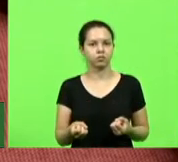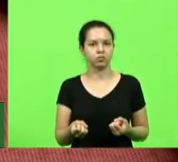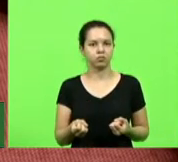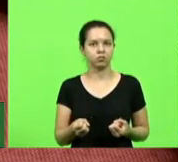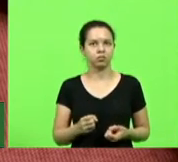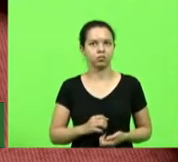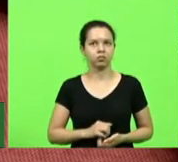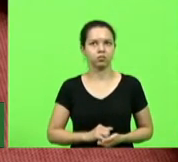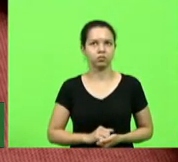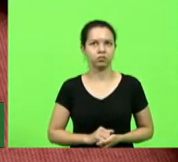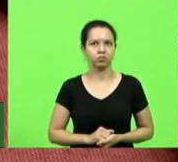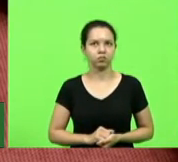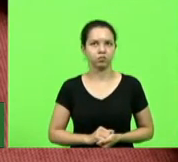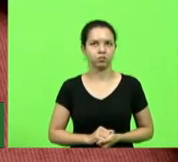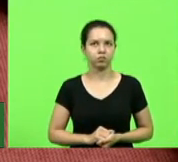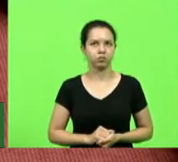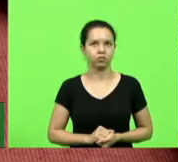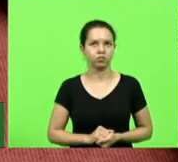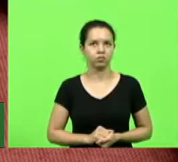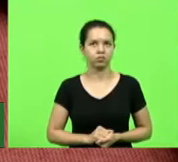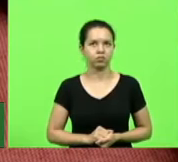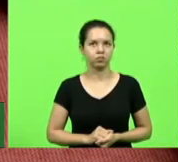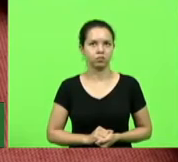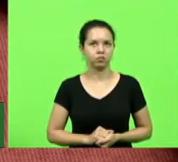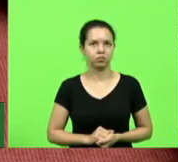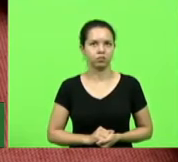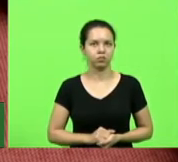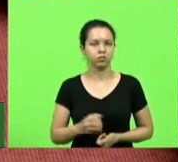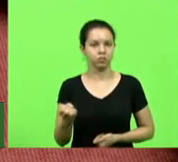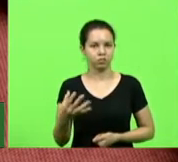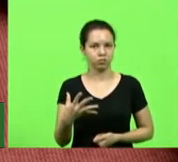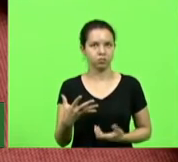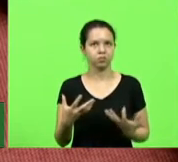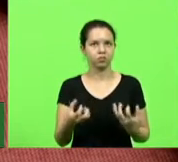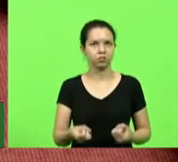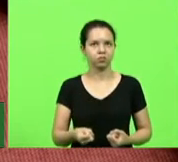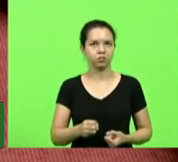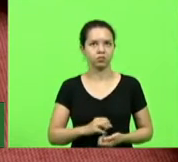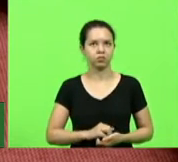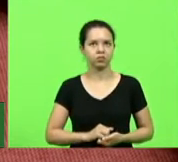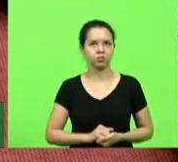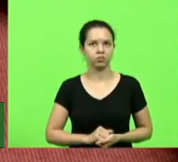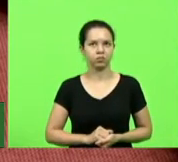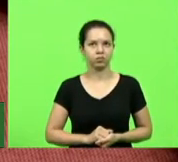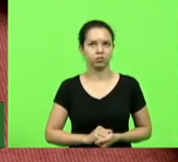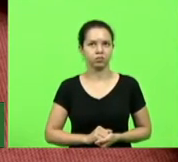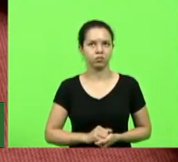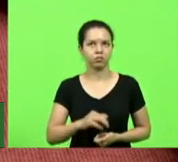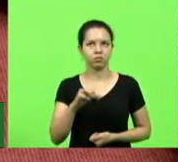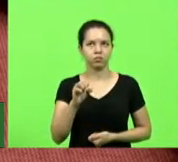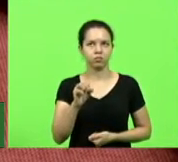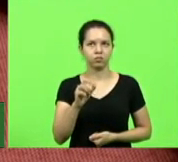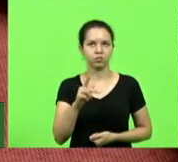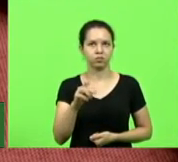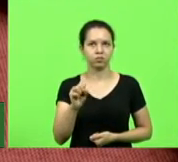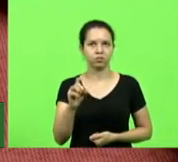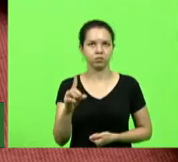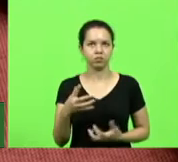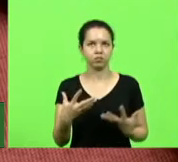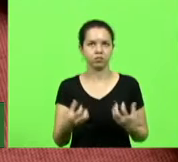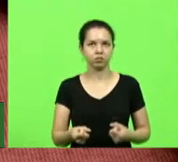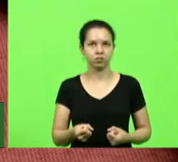por favor. Novo, PSDB novo de acordo. Novo também está de acordo. PSDB de acordo. De acordo